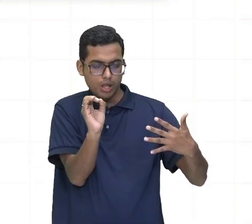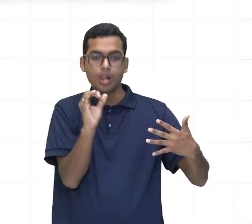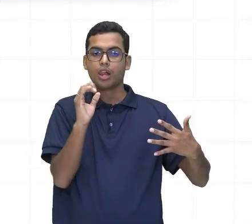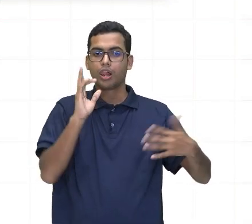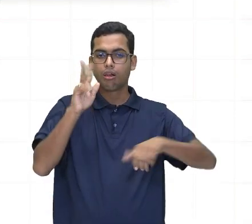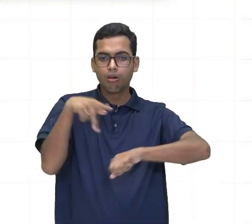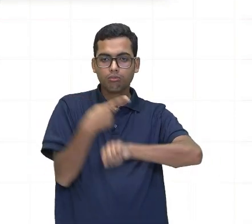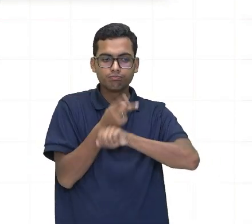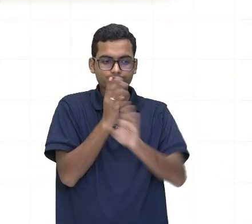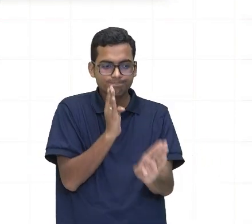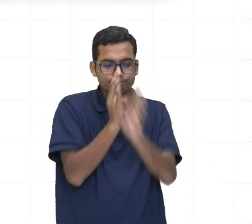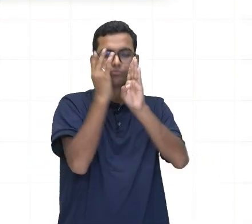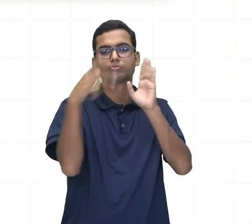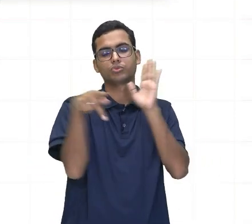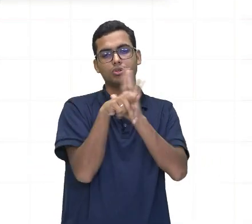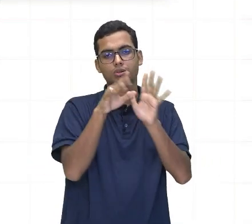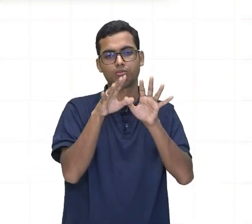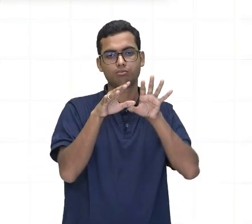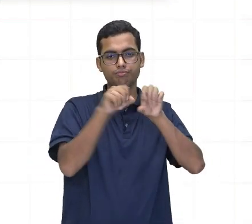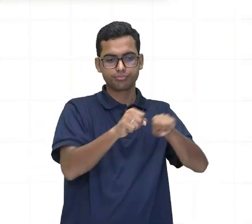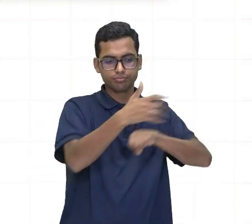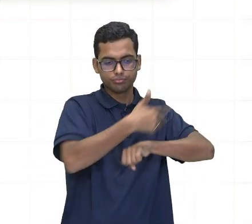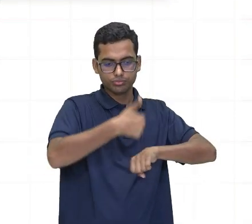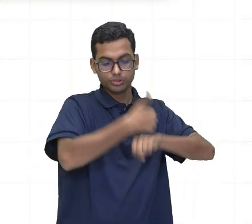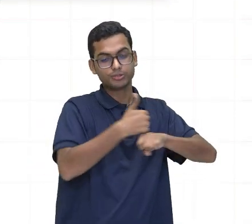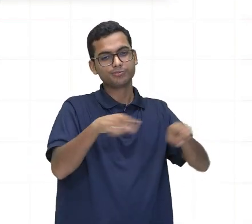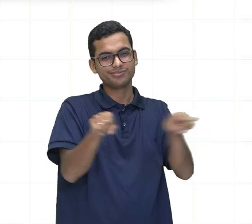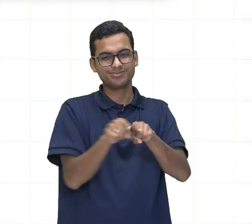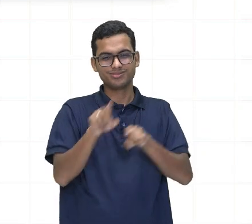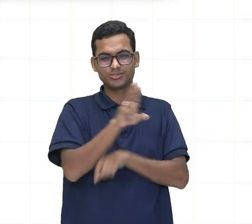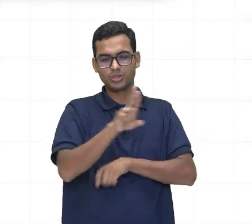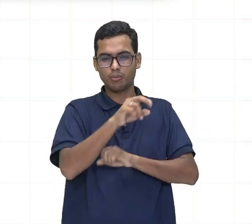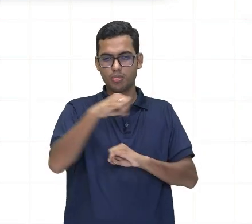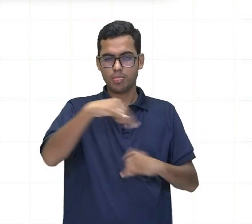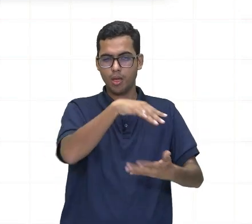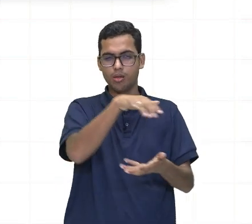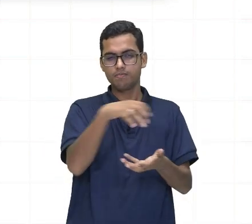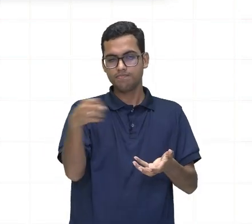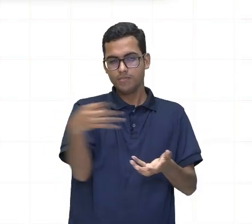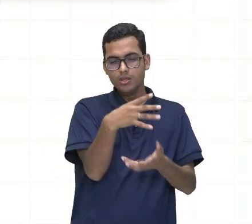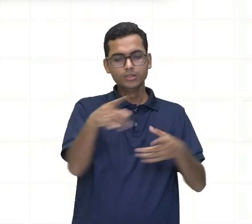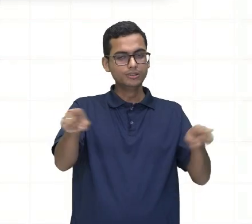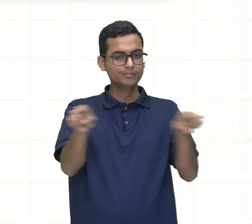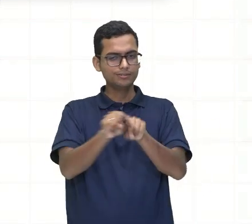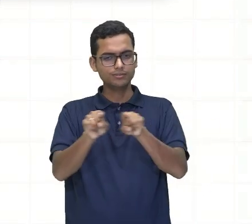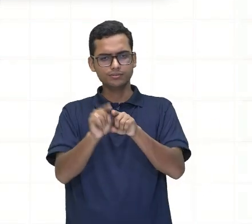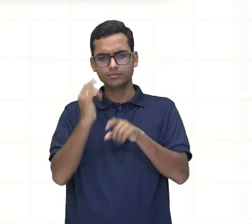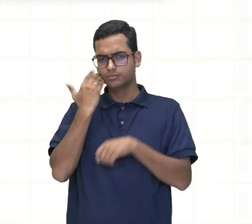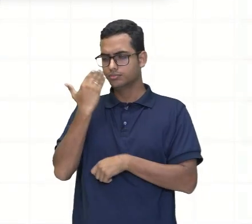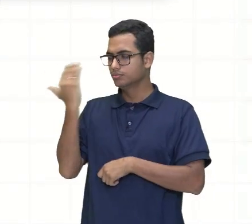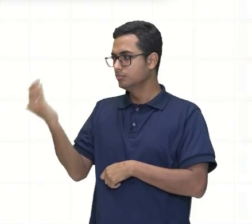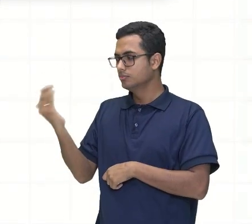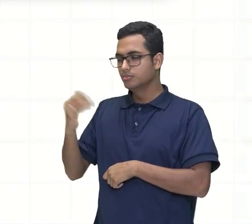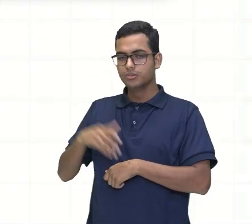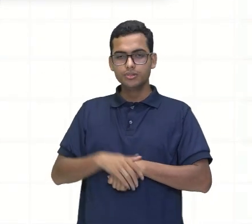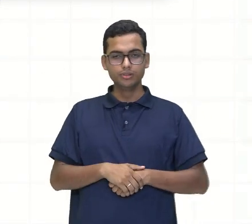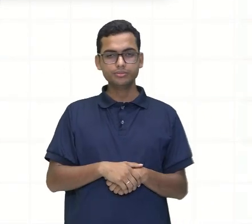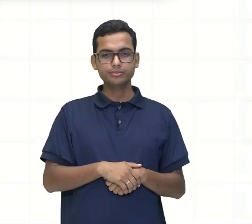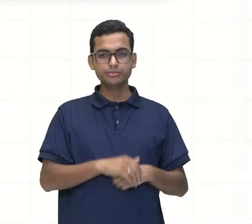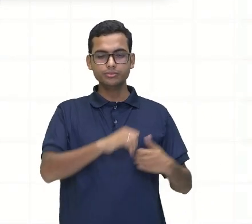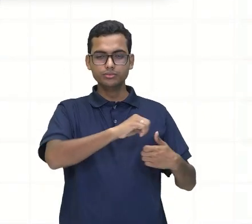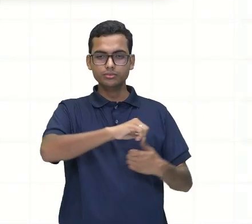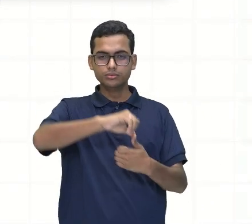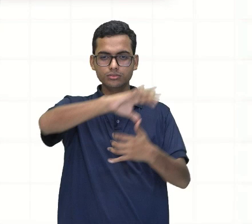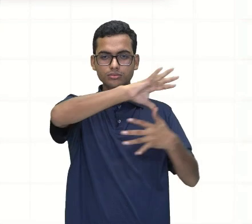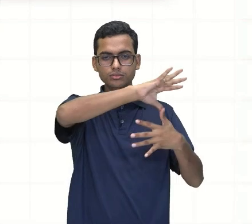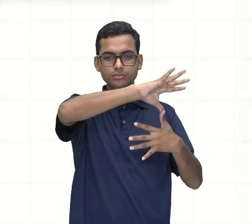Então, observem aqui no mapa, né, que nós temos justamente o continente americano, certo? Então, aqui em cima nós